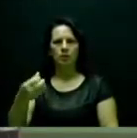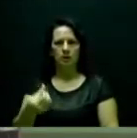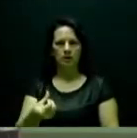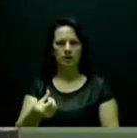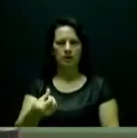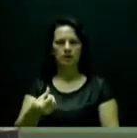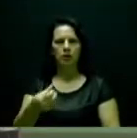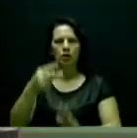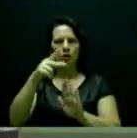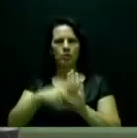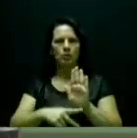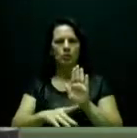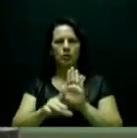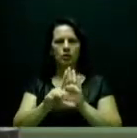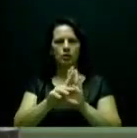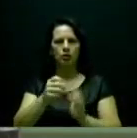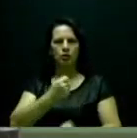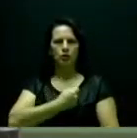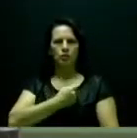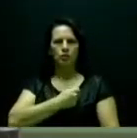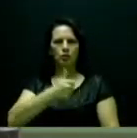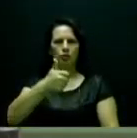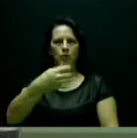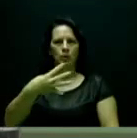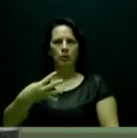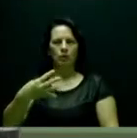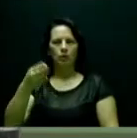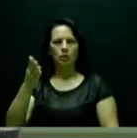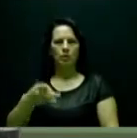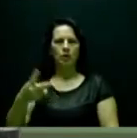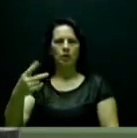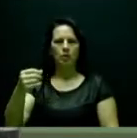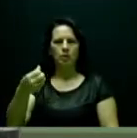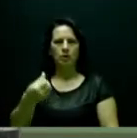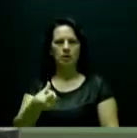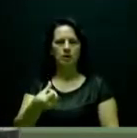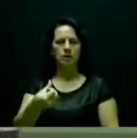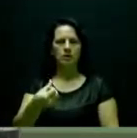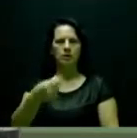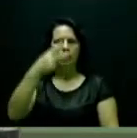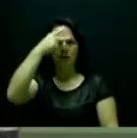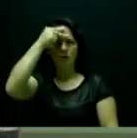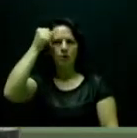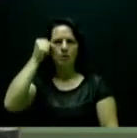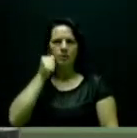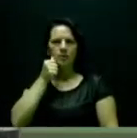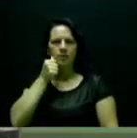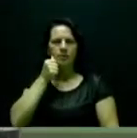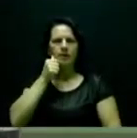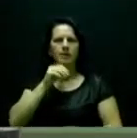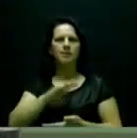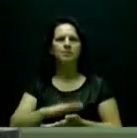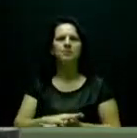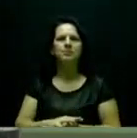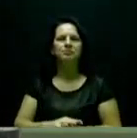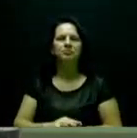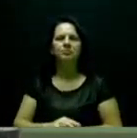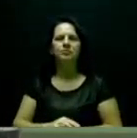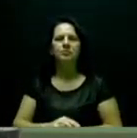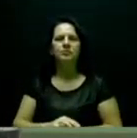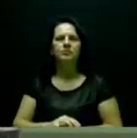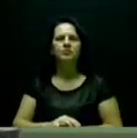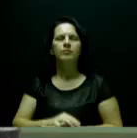247/2016. Projeto de Lei número 14/2016, autoria, Prefeita Municipal.